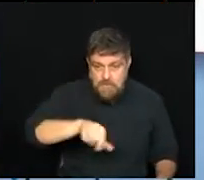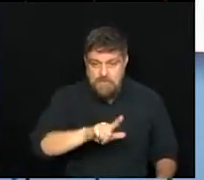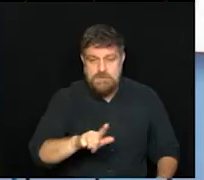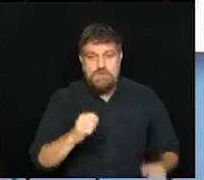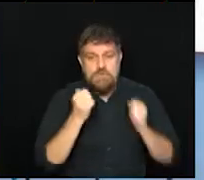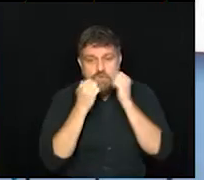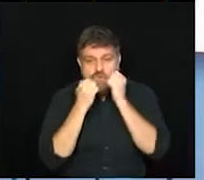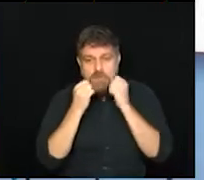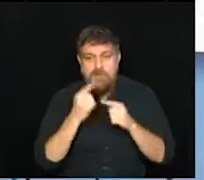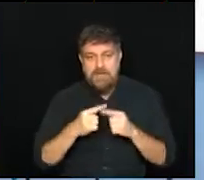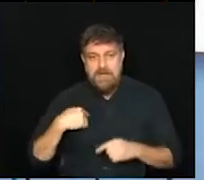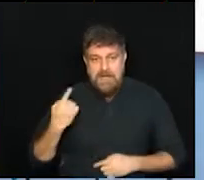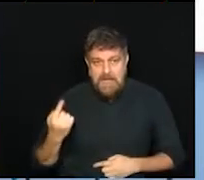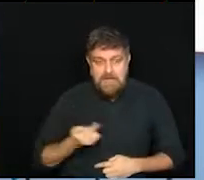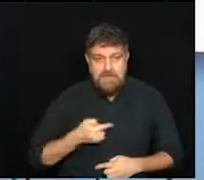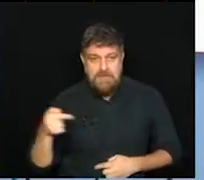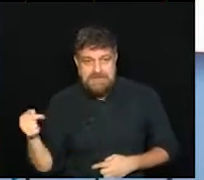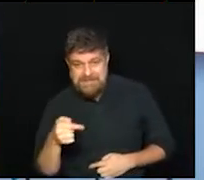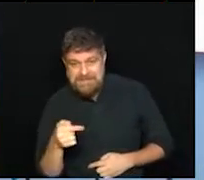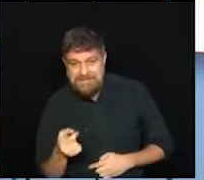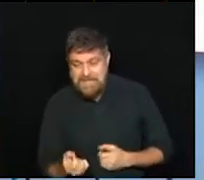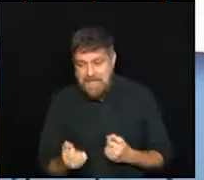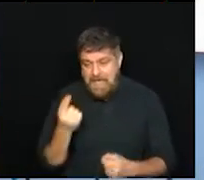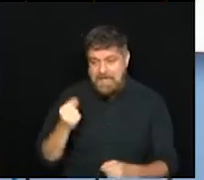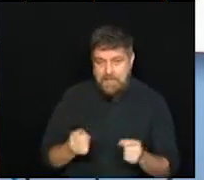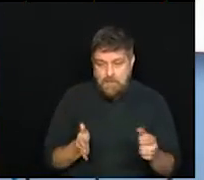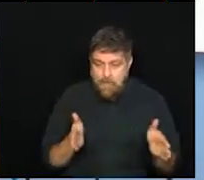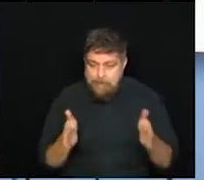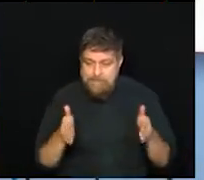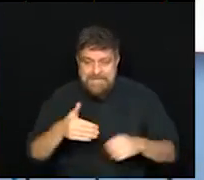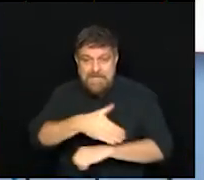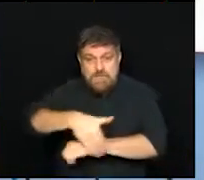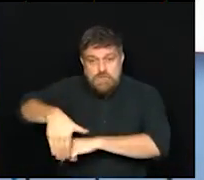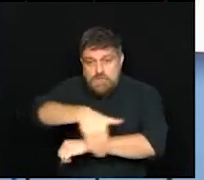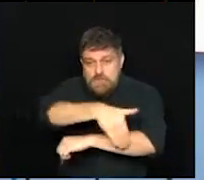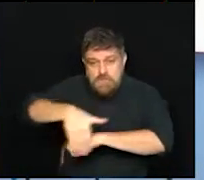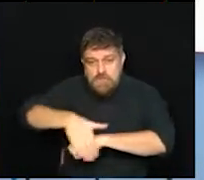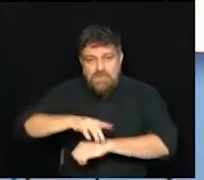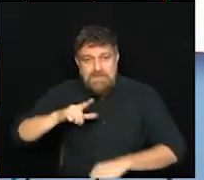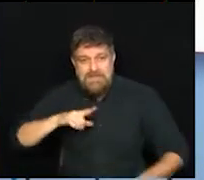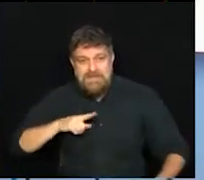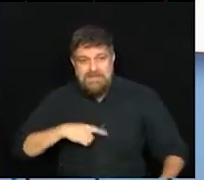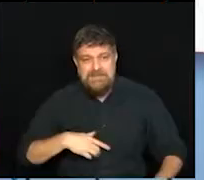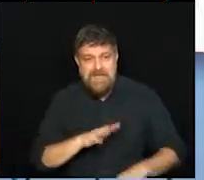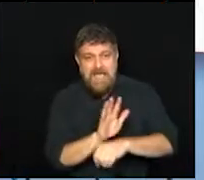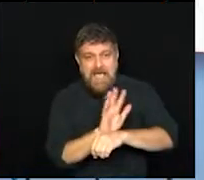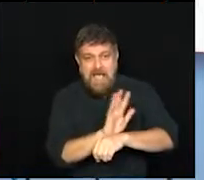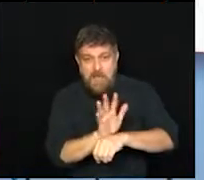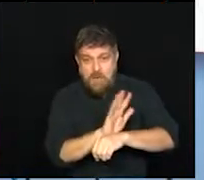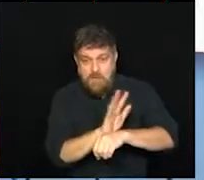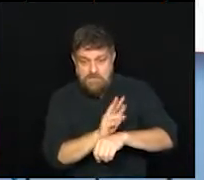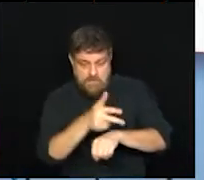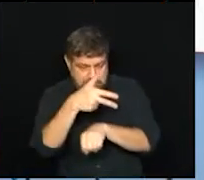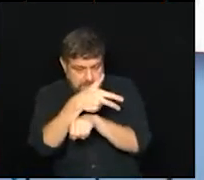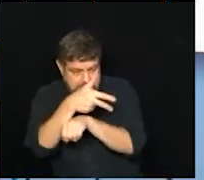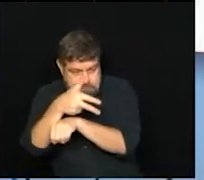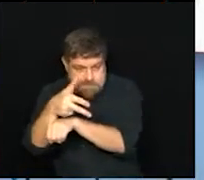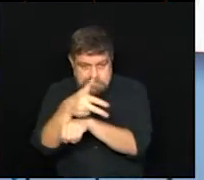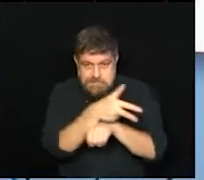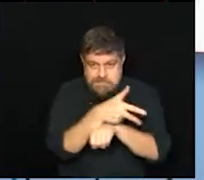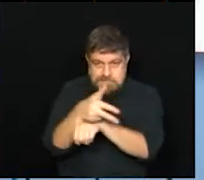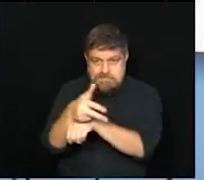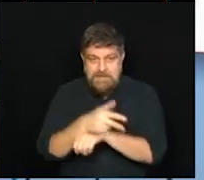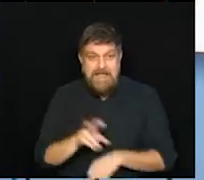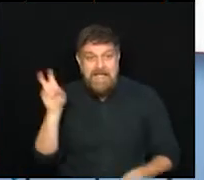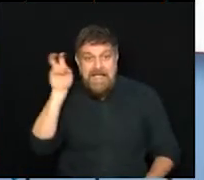porque nós estamos tendo, em alguns trechos aqui da cidade, a gravação do filme Tração. Na quinta-feira,